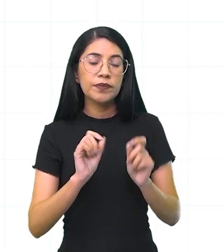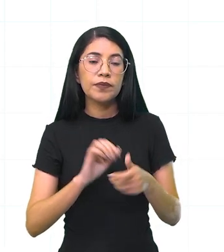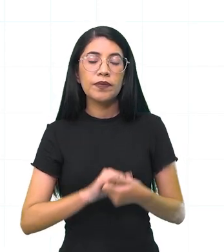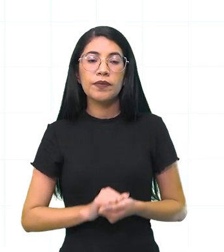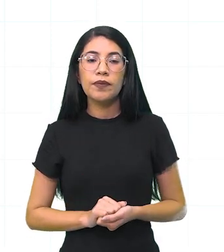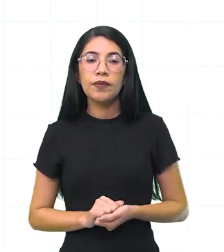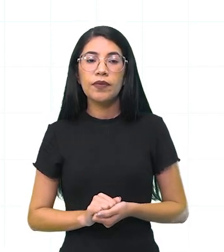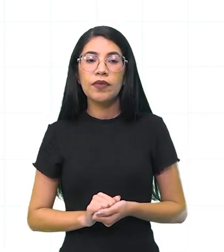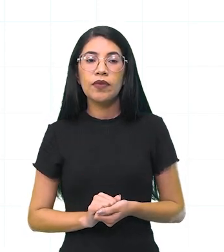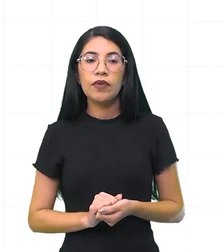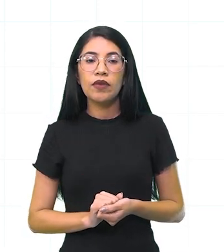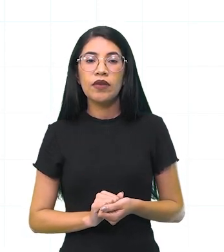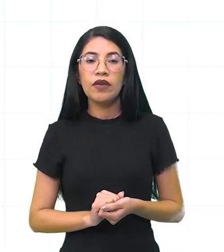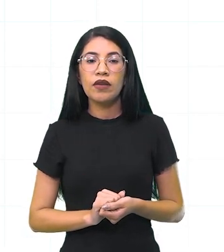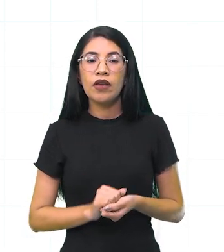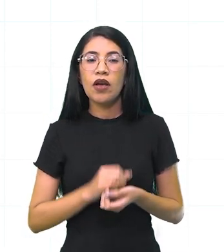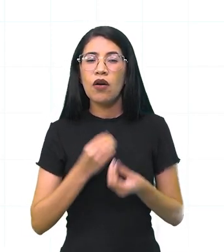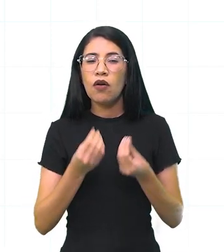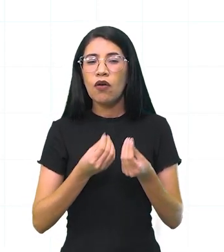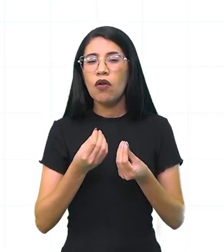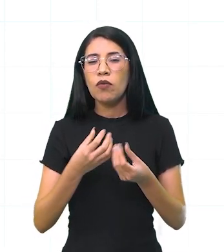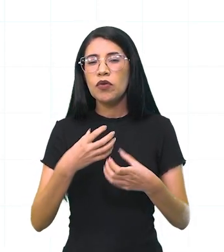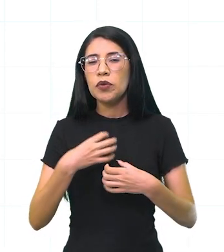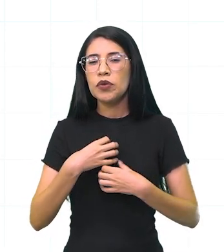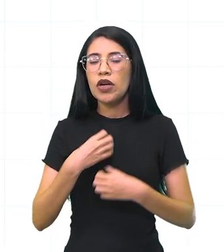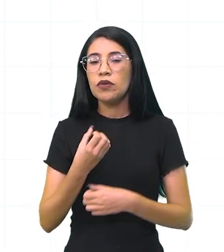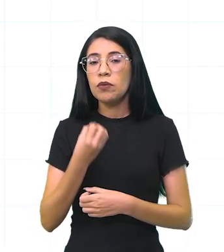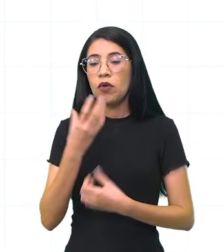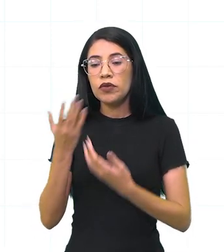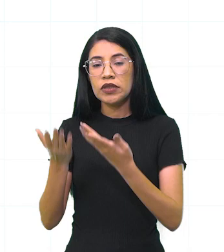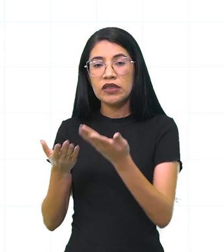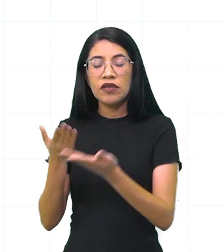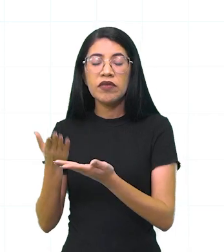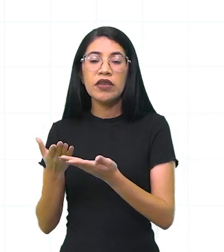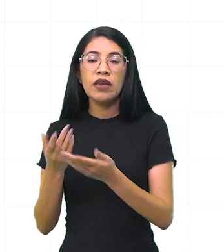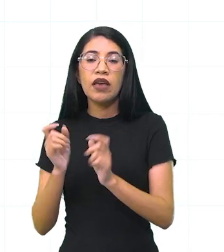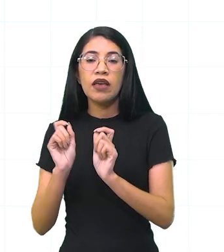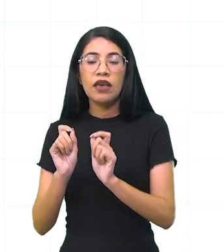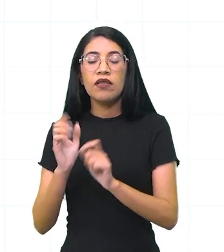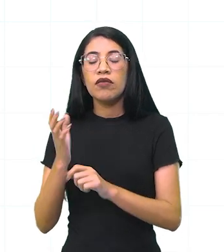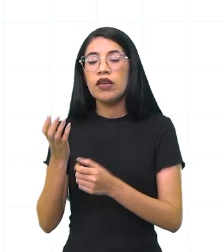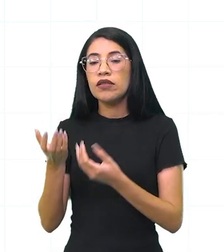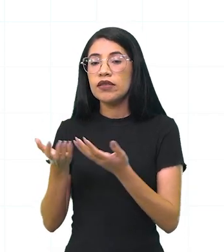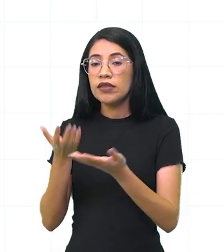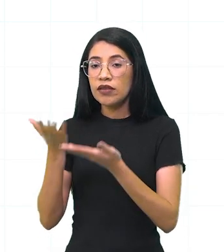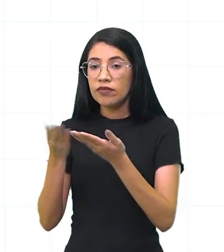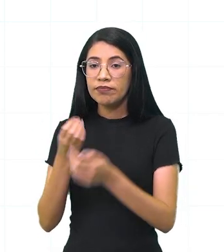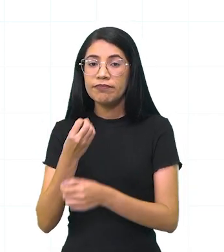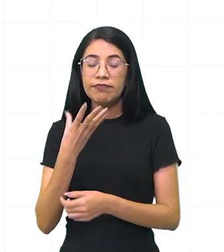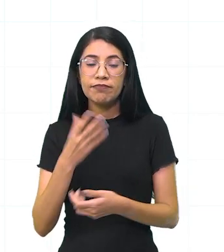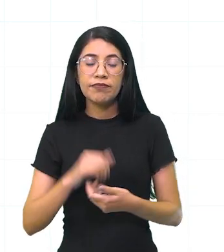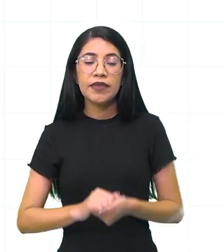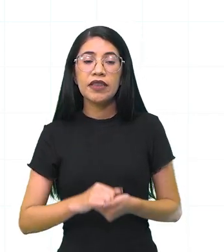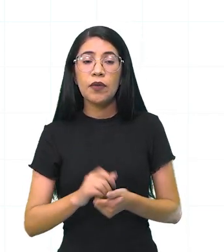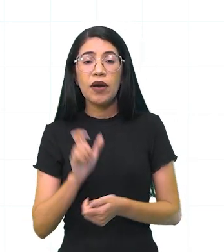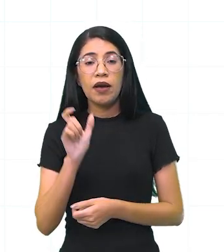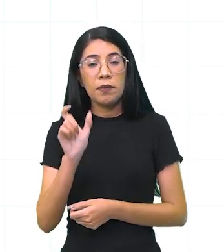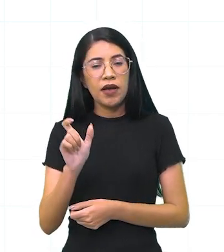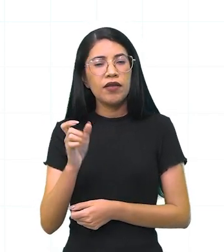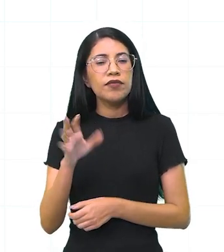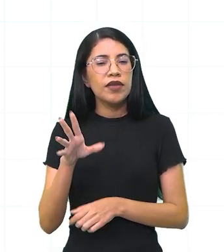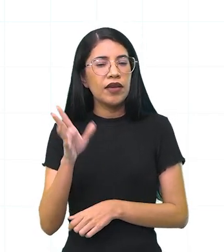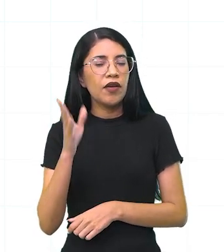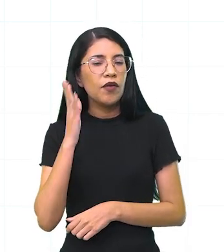provérbio aqui, ó, o melhor meio de ser bem servido é servir bem. Que palavra, pergunto a vocês, eu vou ouvir a resposta daqui,